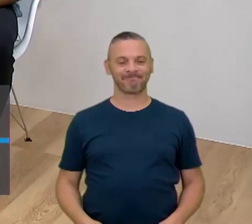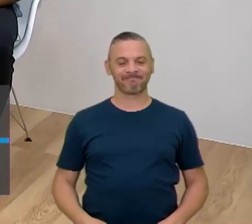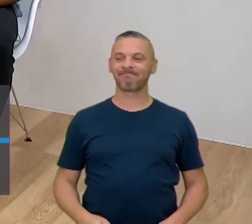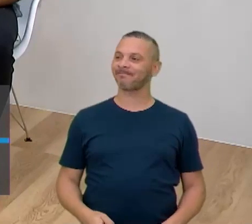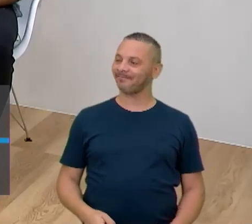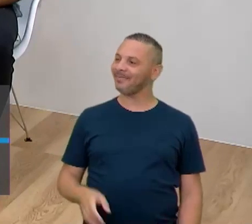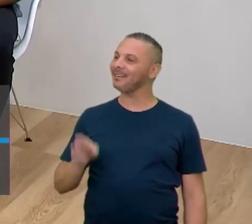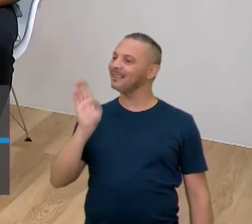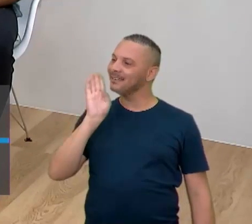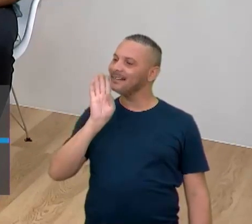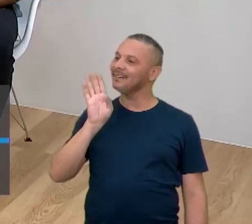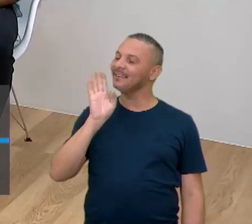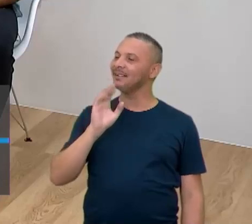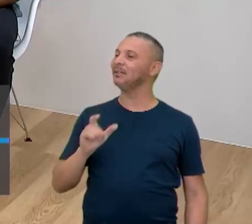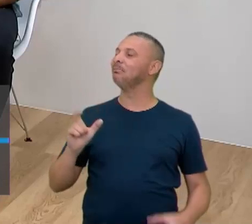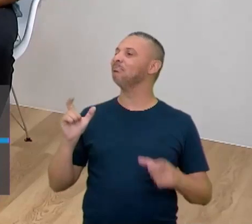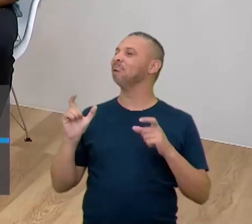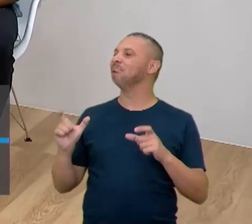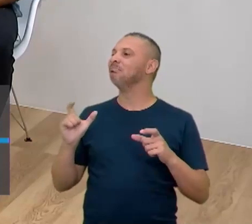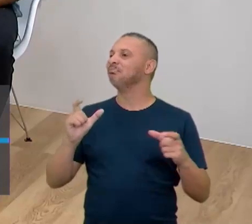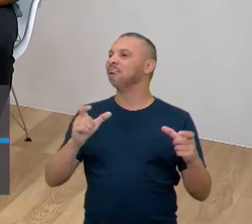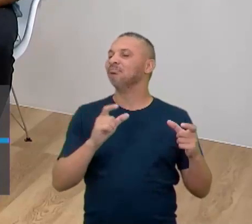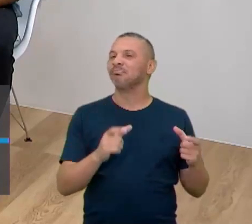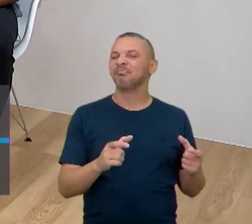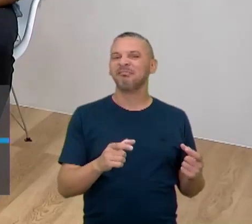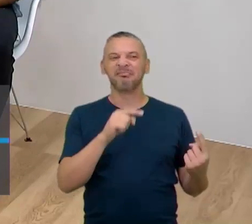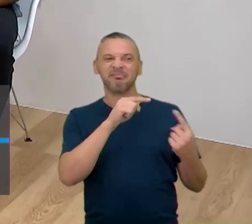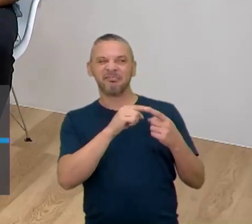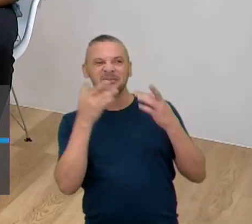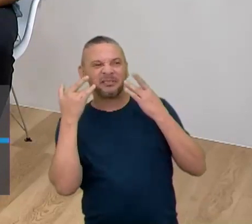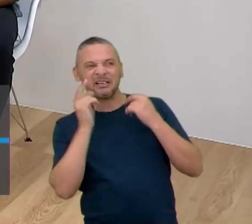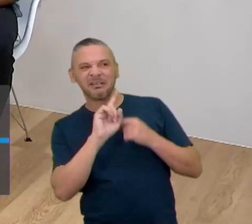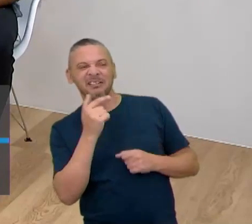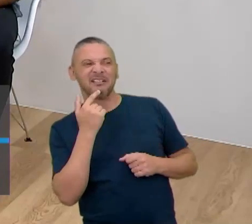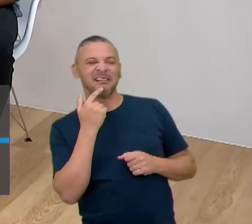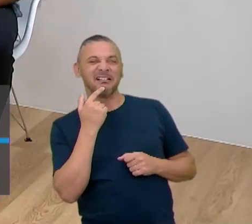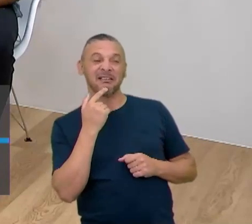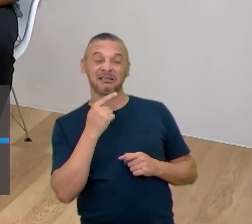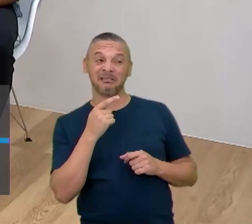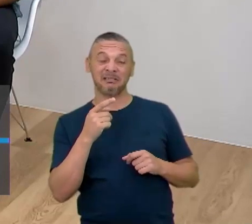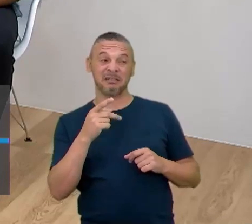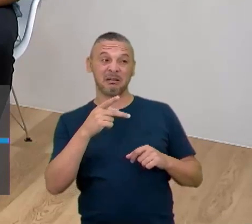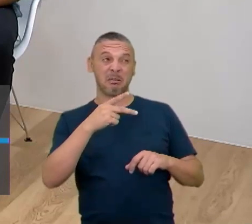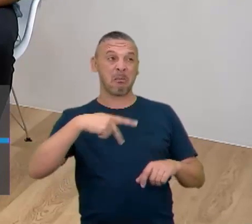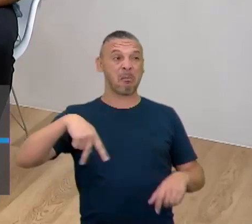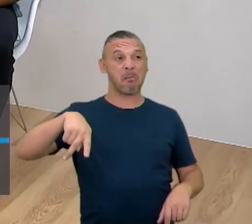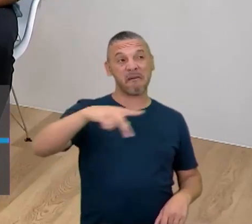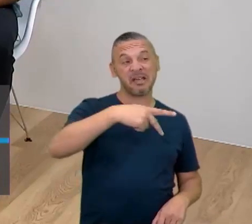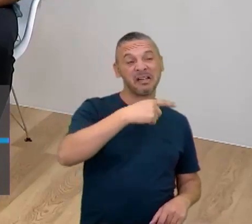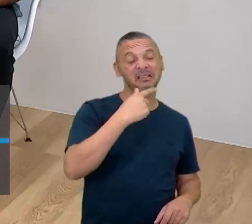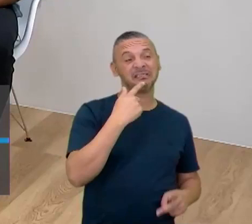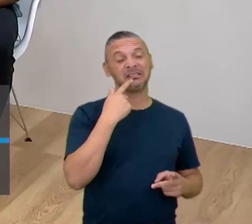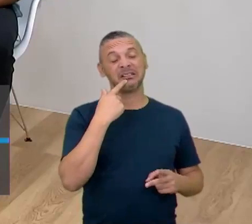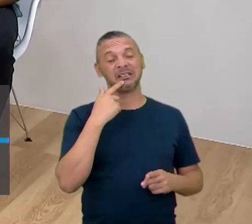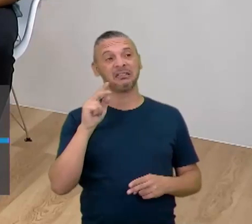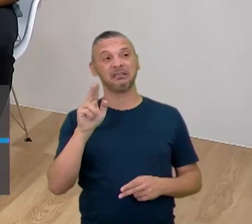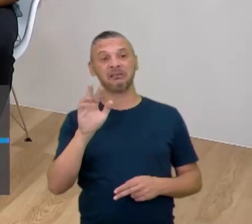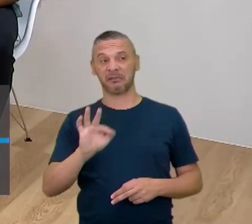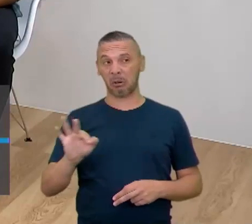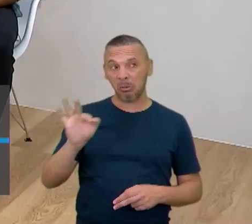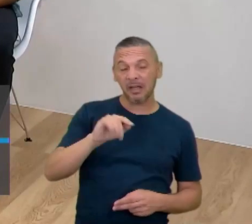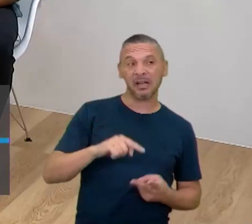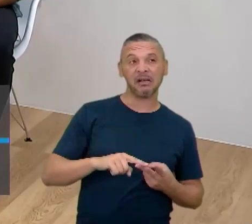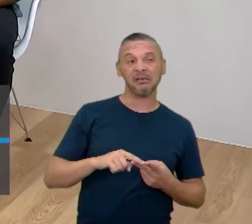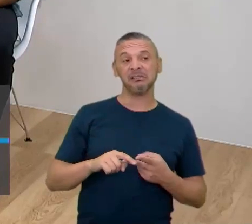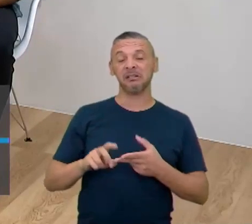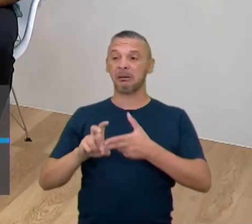Então, locais não convencionais, no primeiro momento eu penso assim, talvez uma praça, universidade, algo diferente no